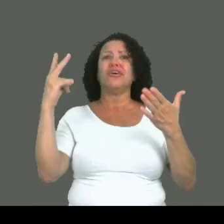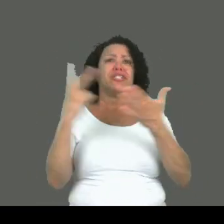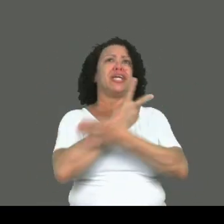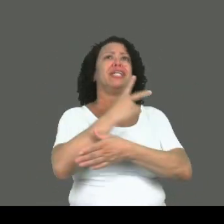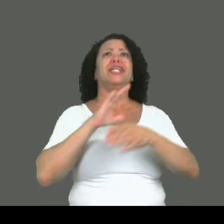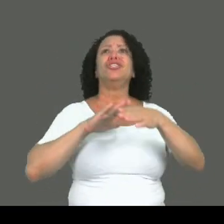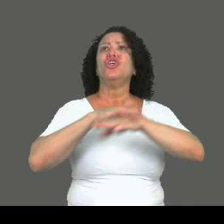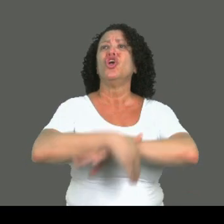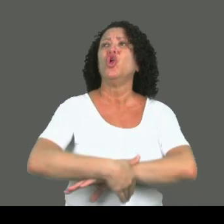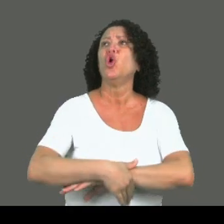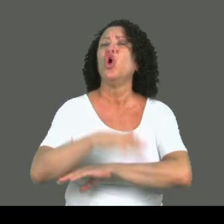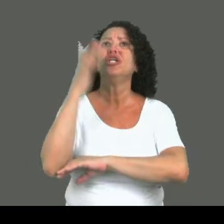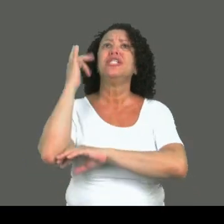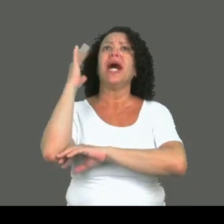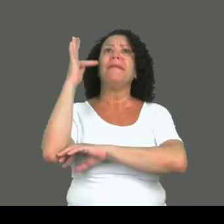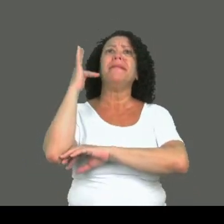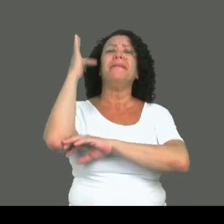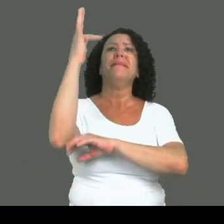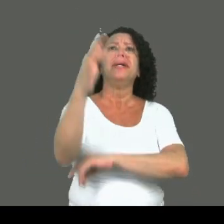noite, o que vai ser amanhã,